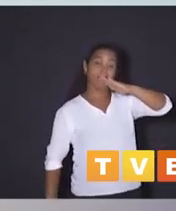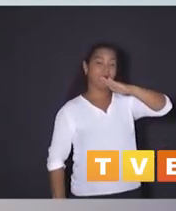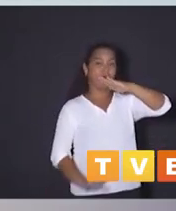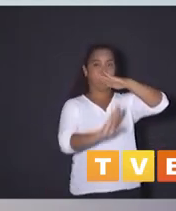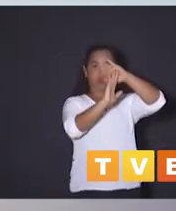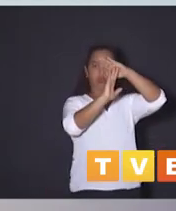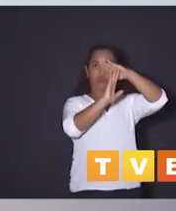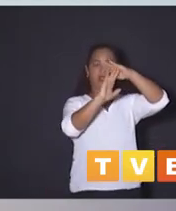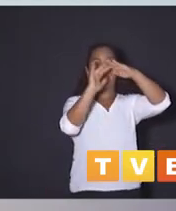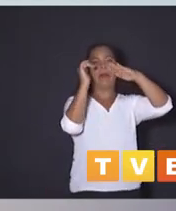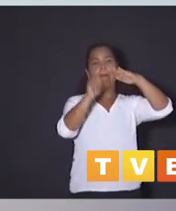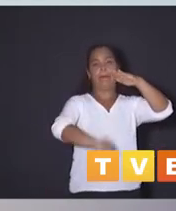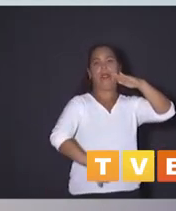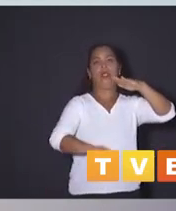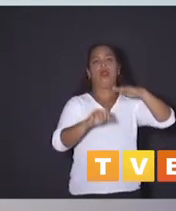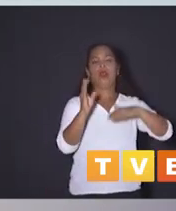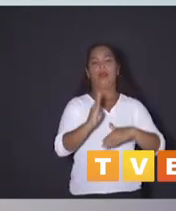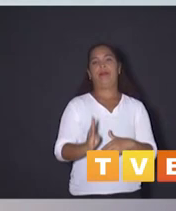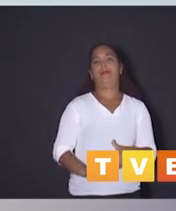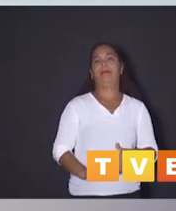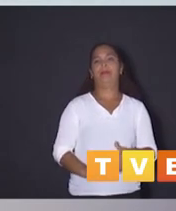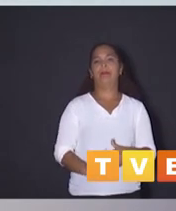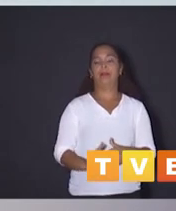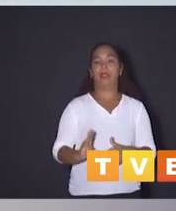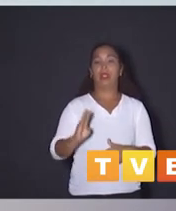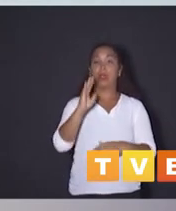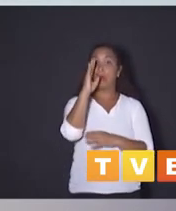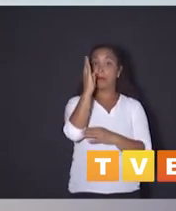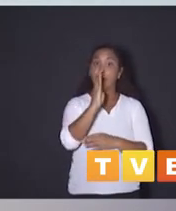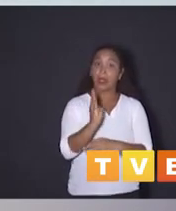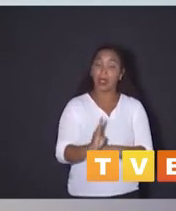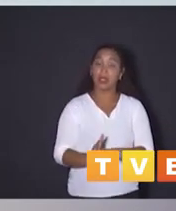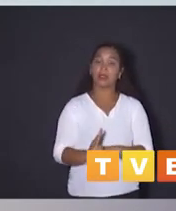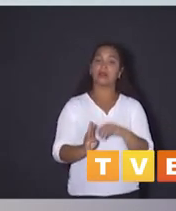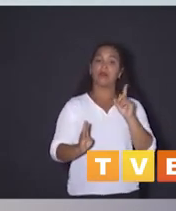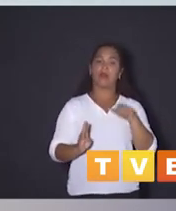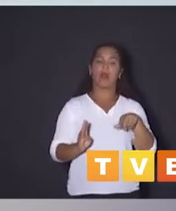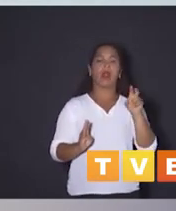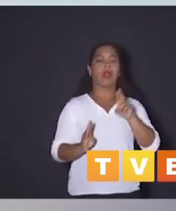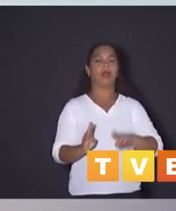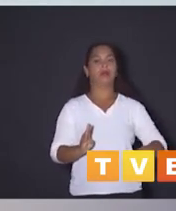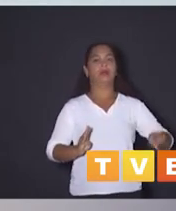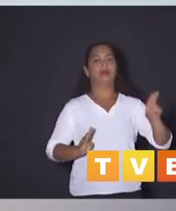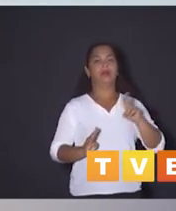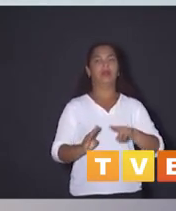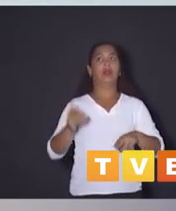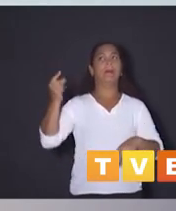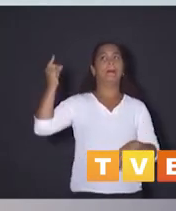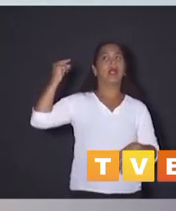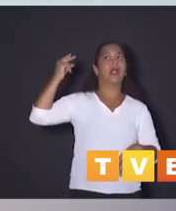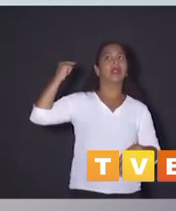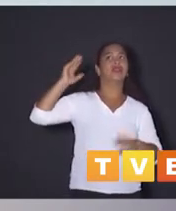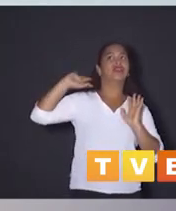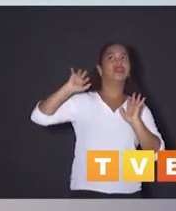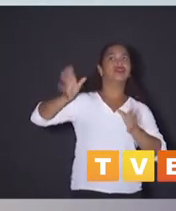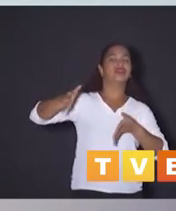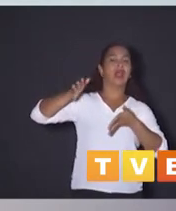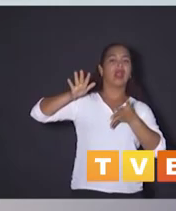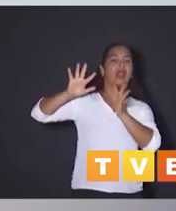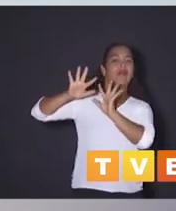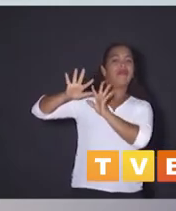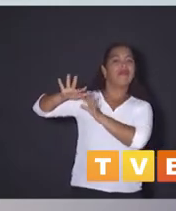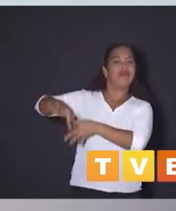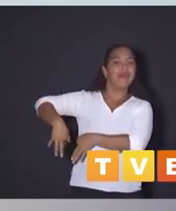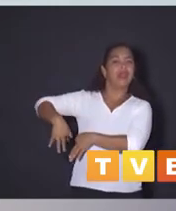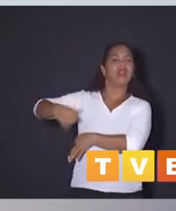do mundo e mais grave que isso o brasil tem uma característica que é utilizar agrotóxicos já estão banidos em outros países há muitos anos ea gente